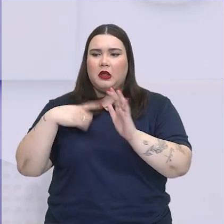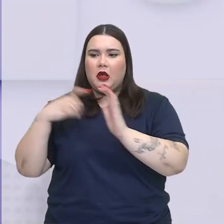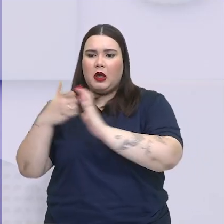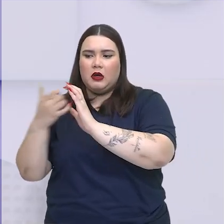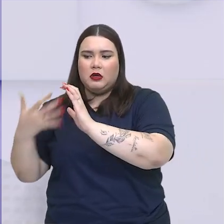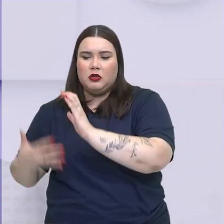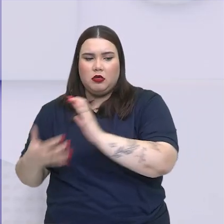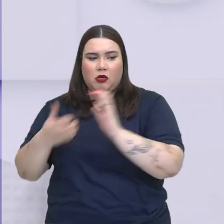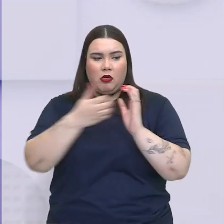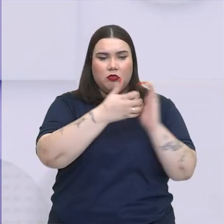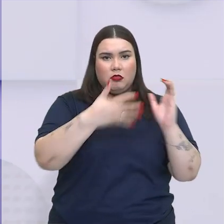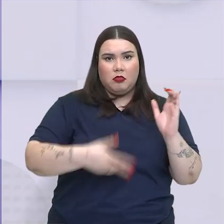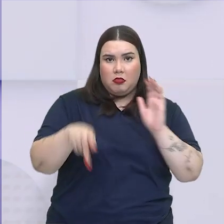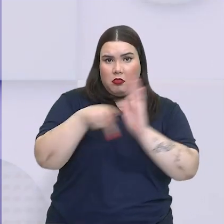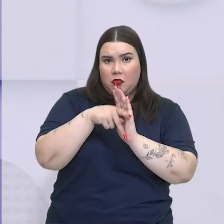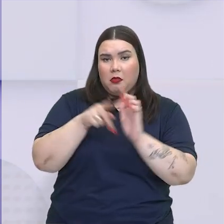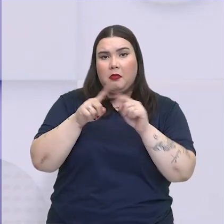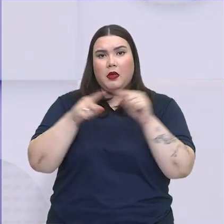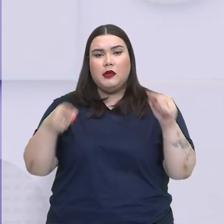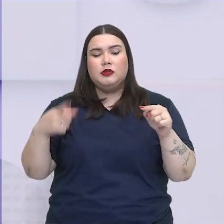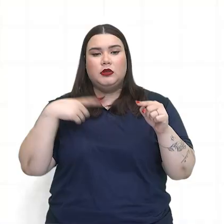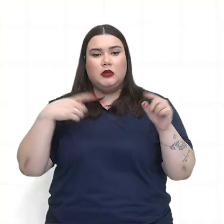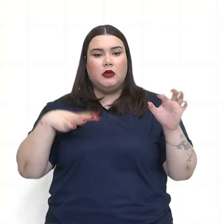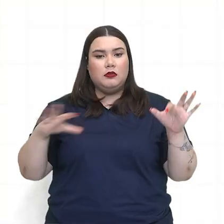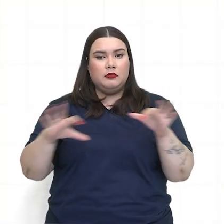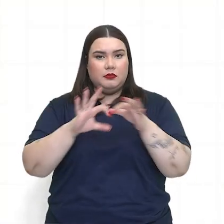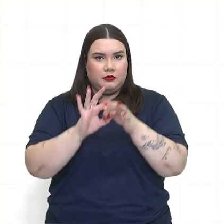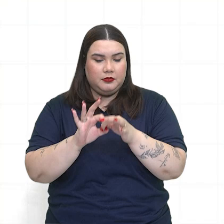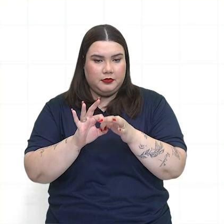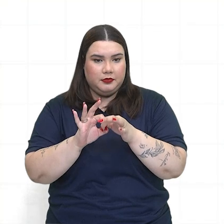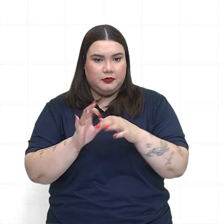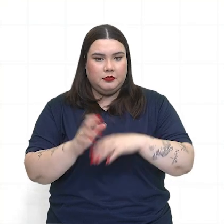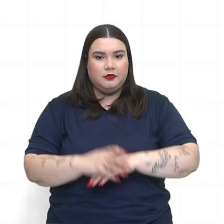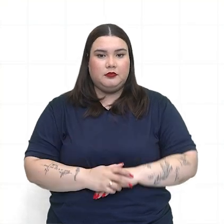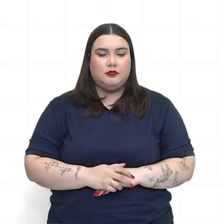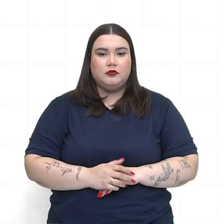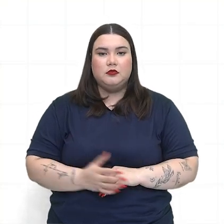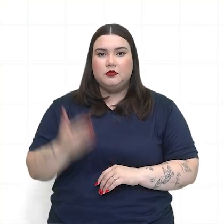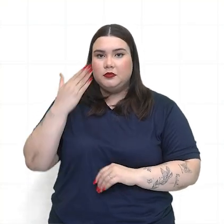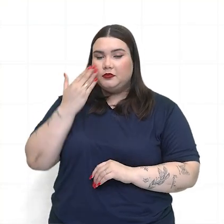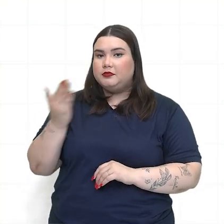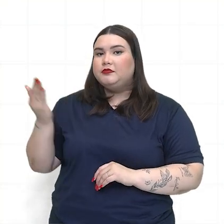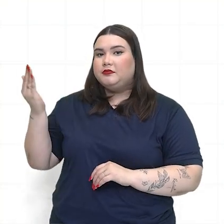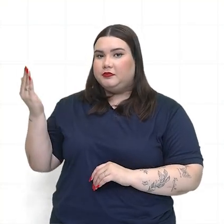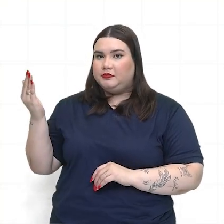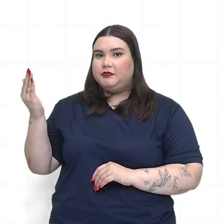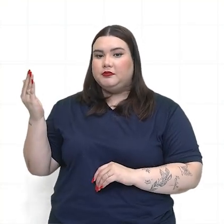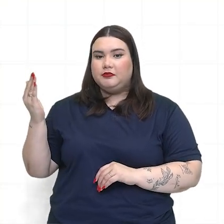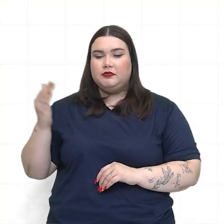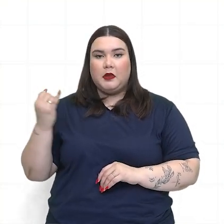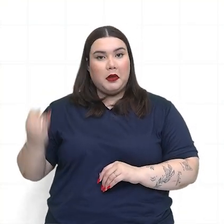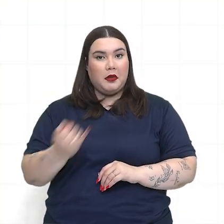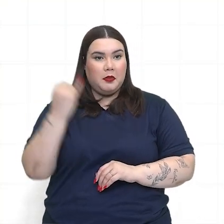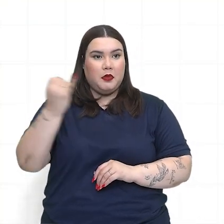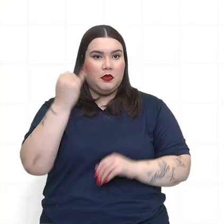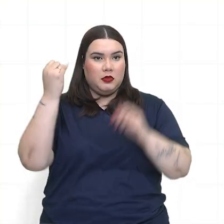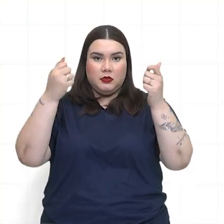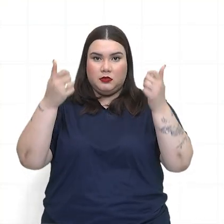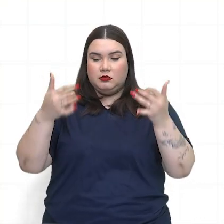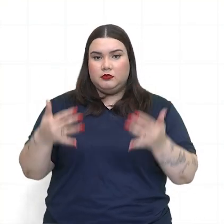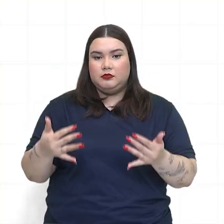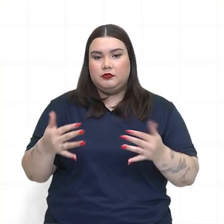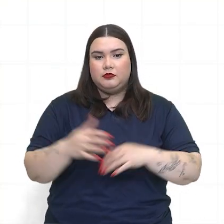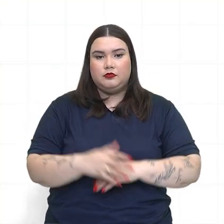mas também têm conexões, têm coisas em comum uma com as outras. Olha só, isso aqui é muito